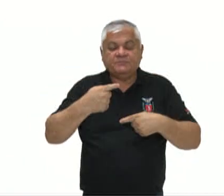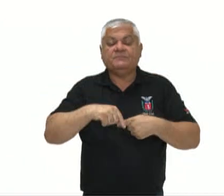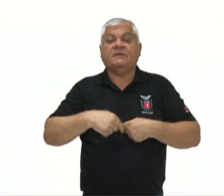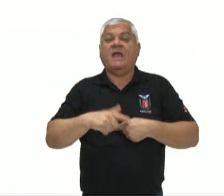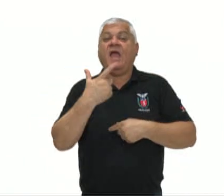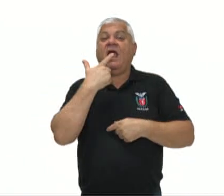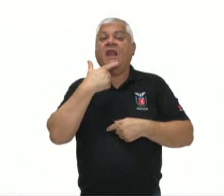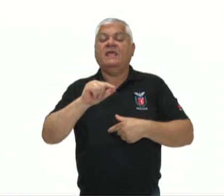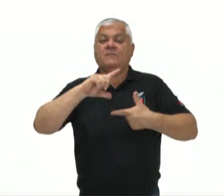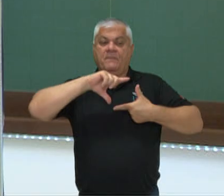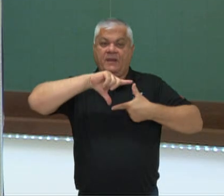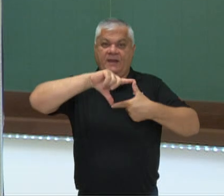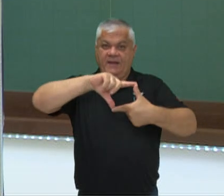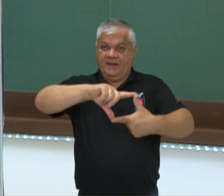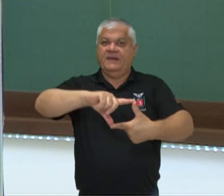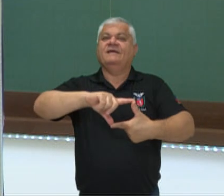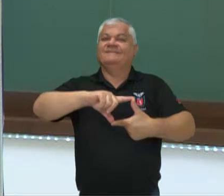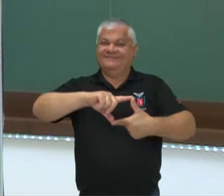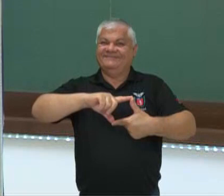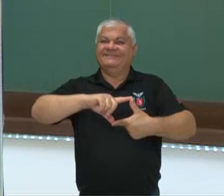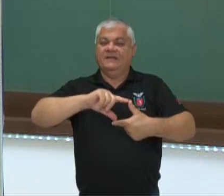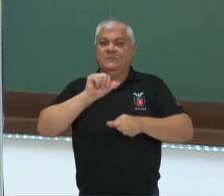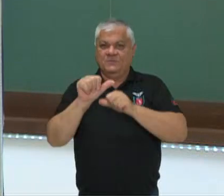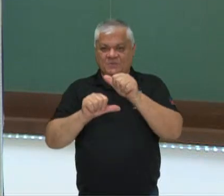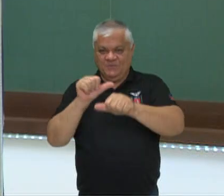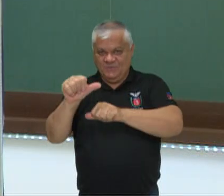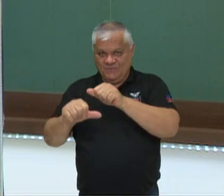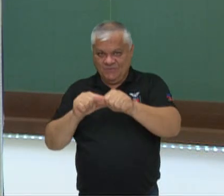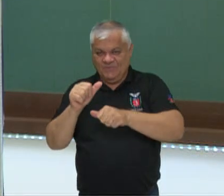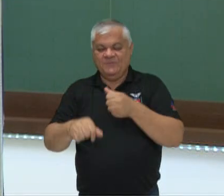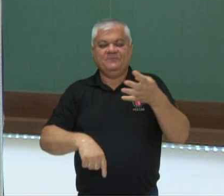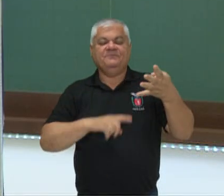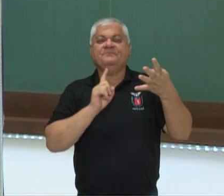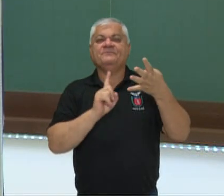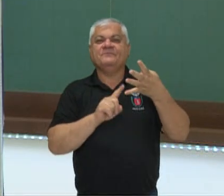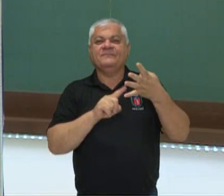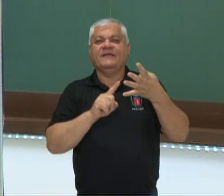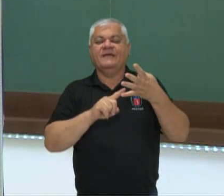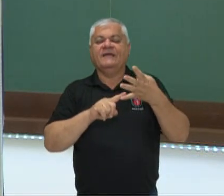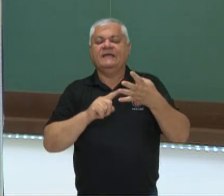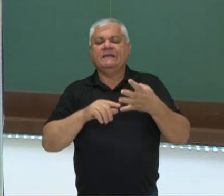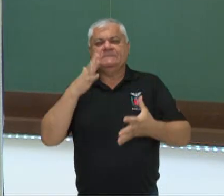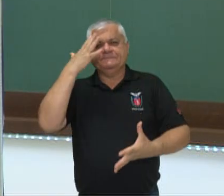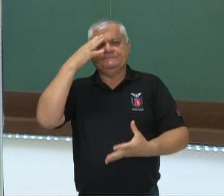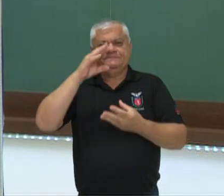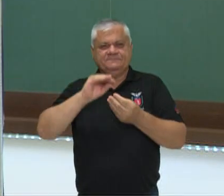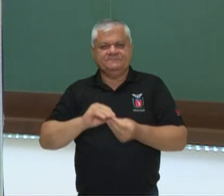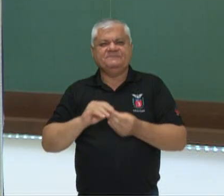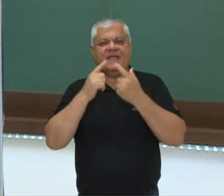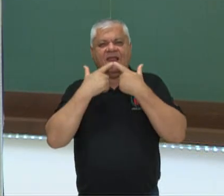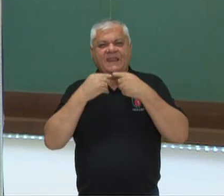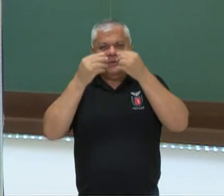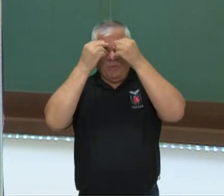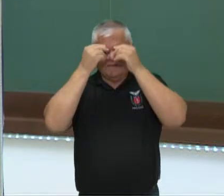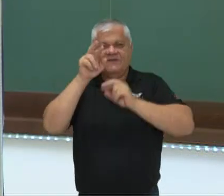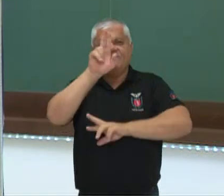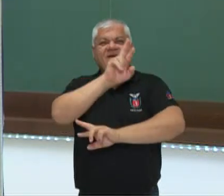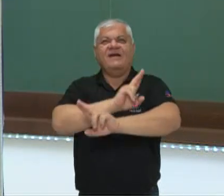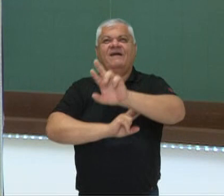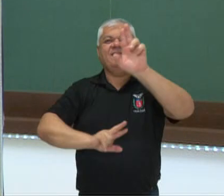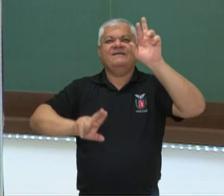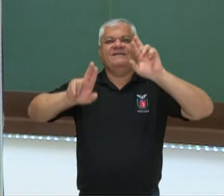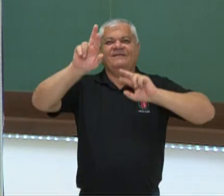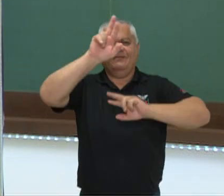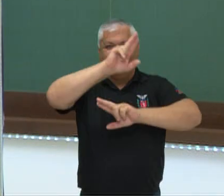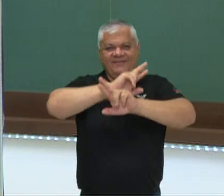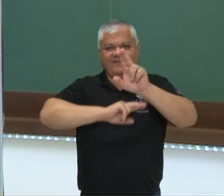uma convenção, é disso que se trata. Compreendemos o uso da linguagem e suas variações que aparecem no